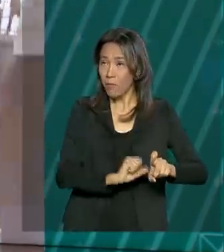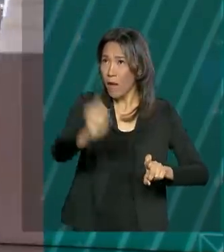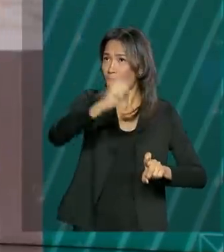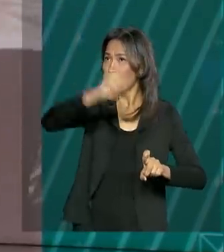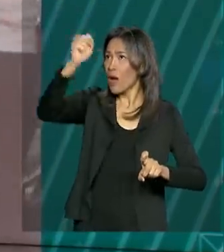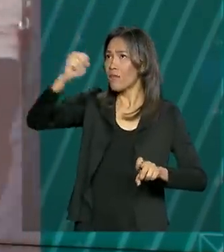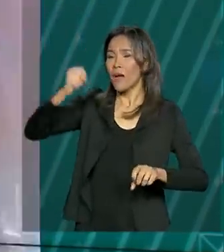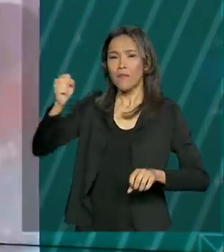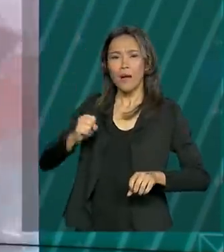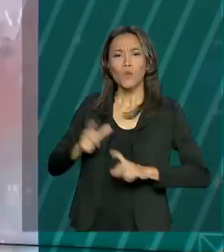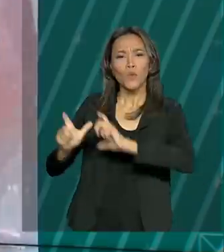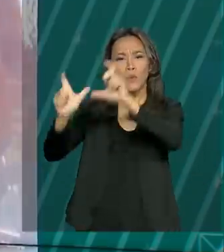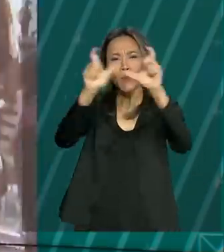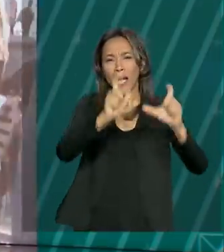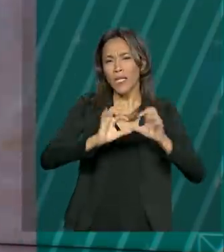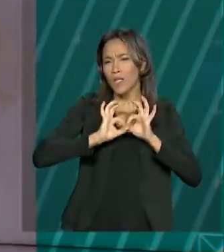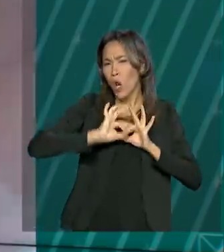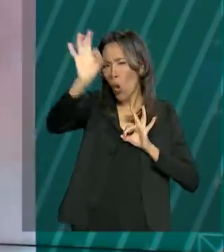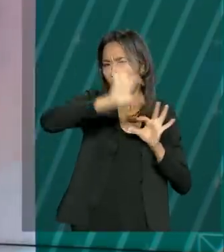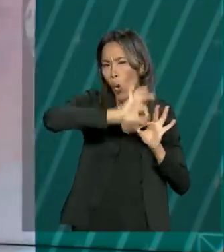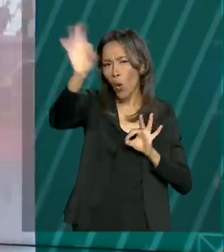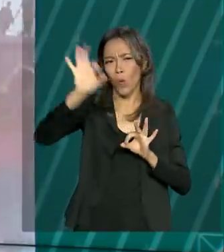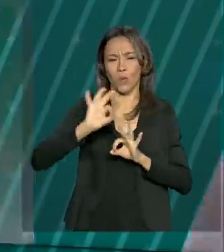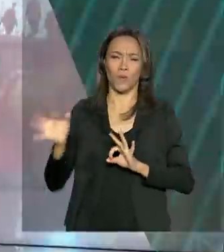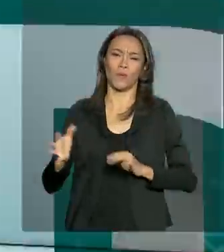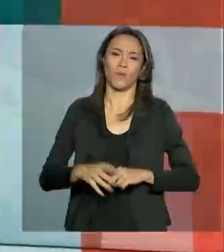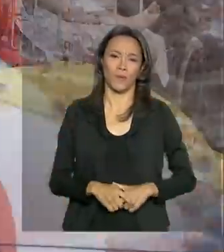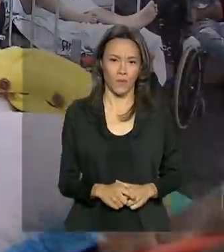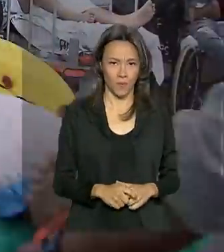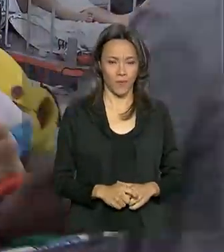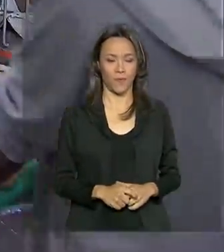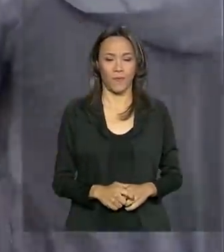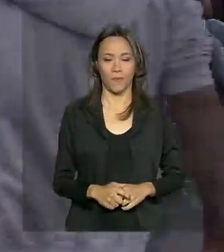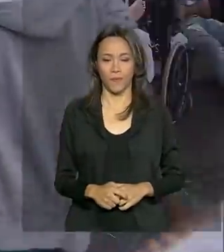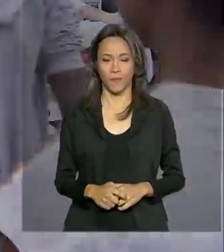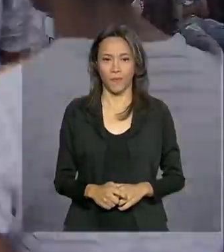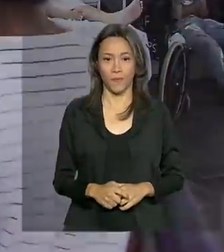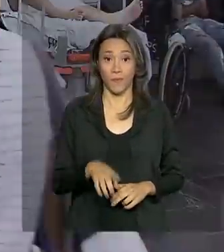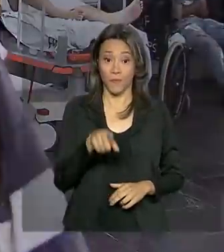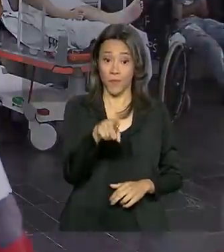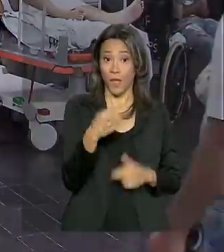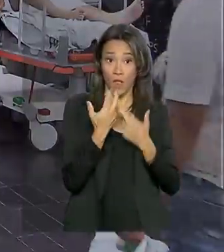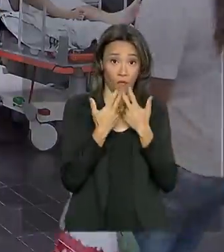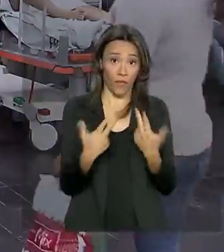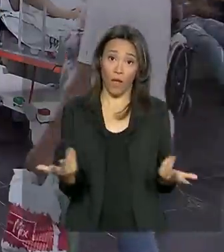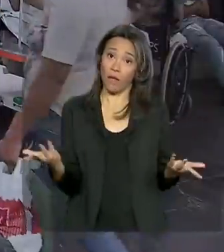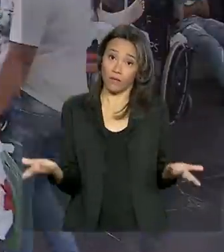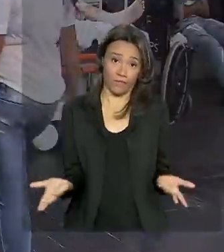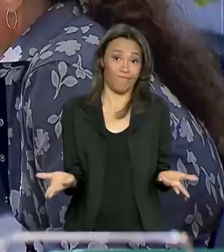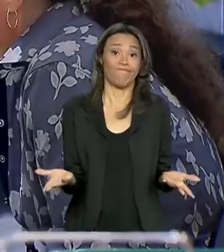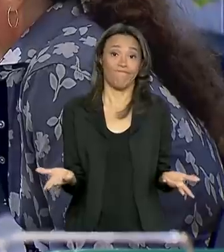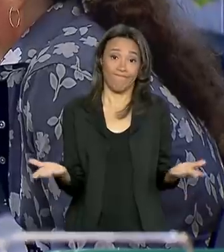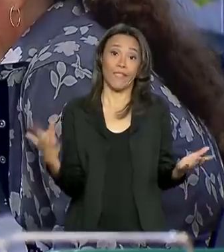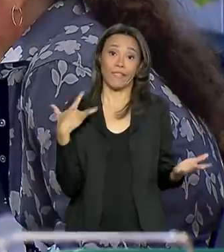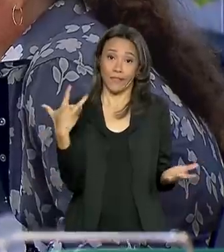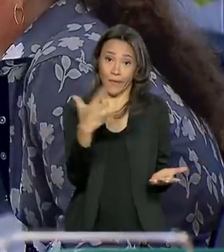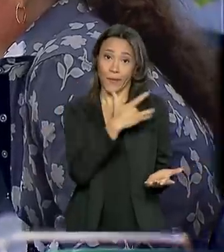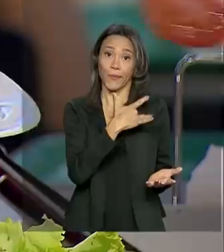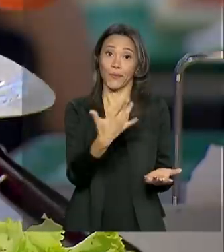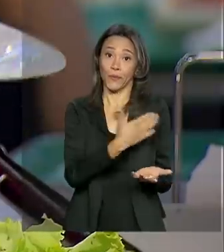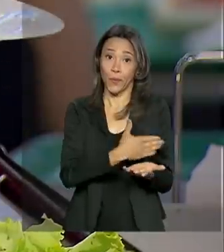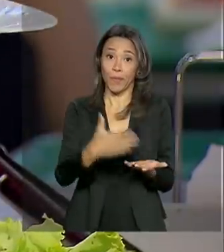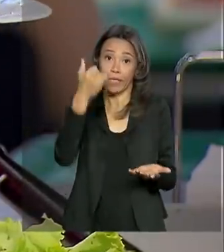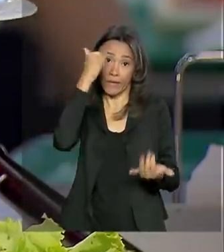atender as regiões mais distantes do país. Não é novidade para ninguém que saúde começa com